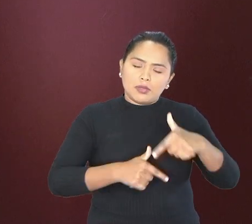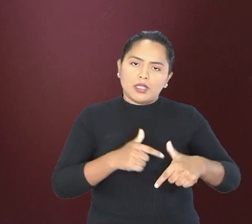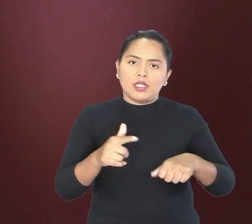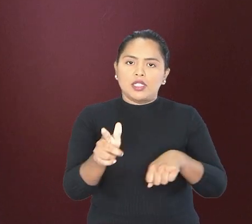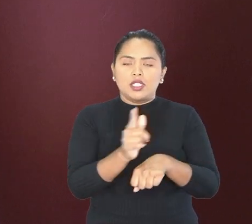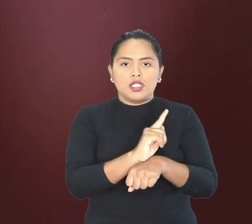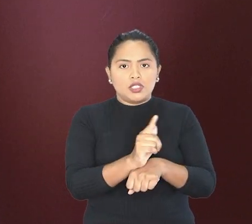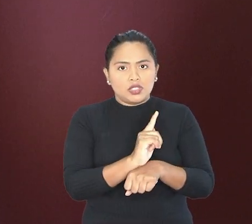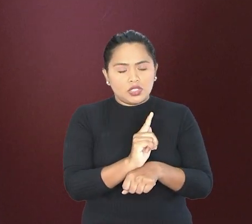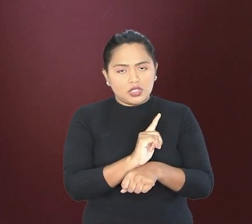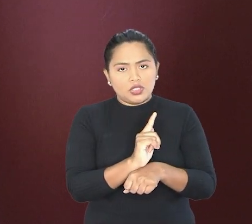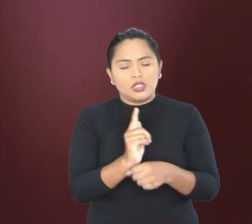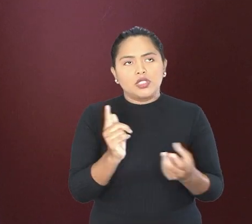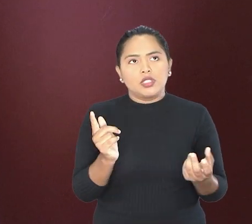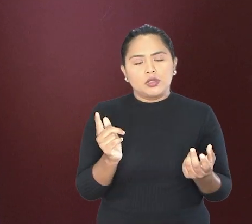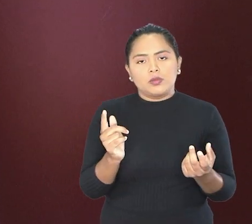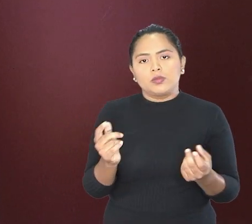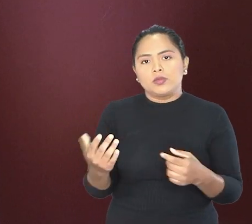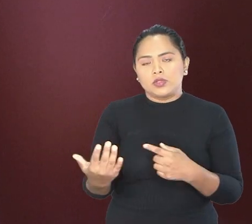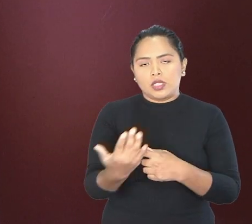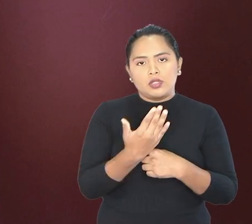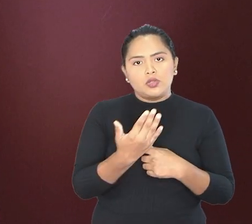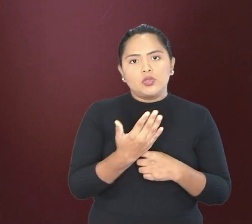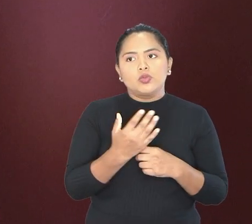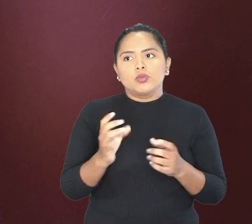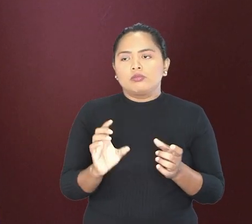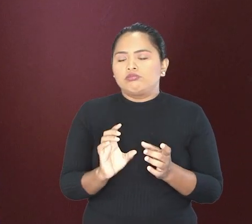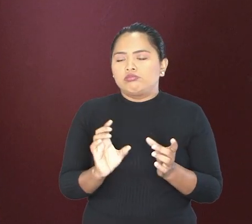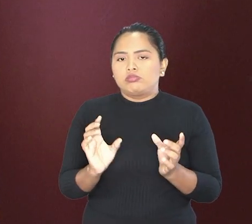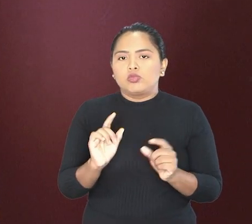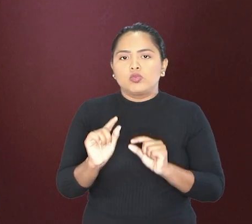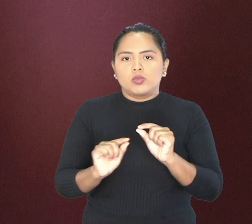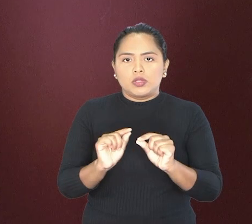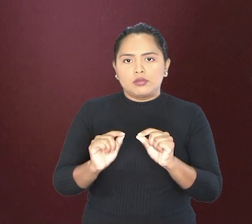realmente trabalhar com autonomia para estar